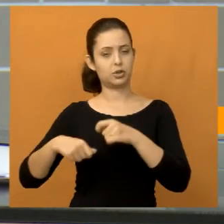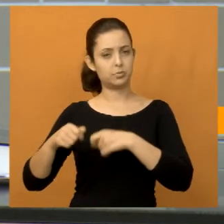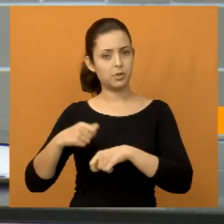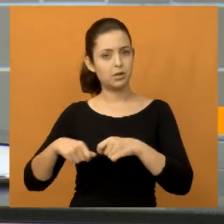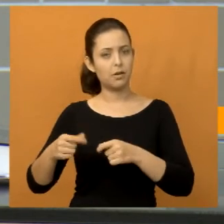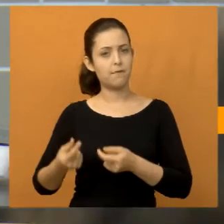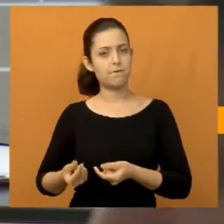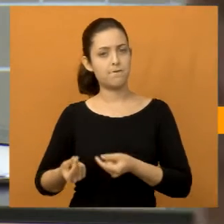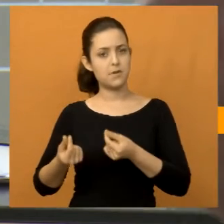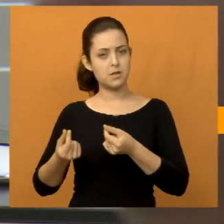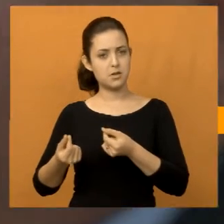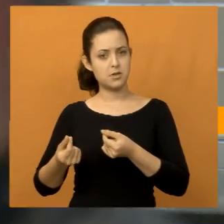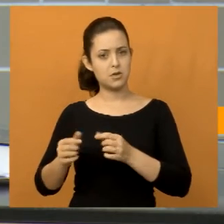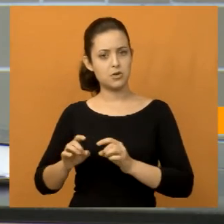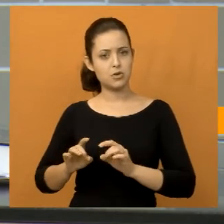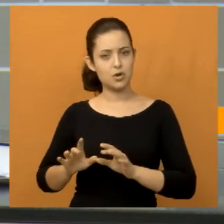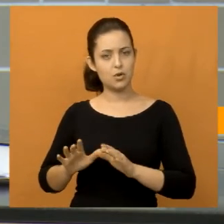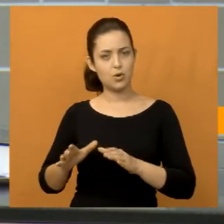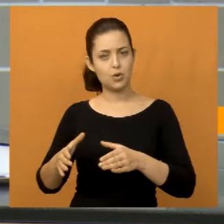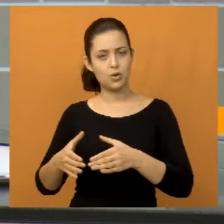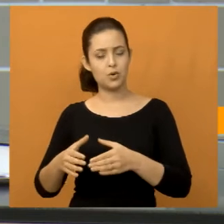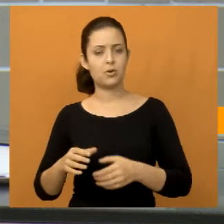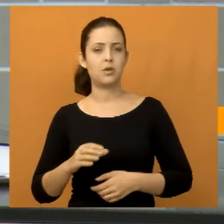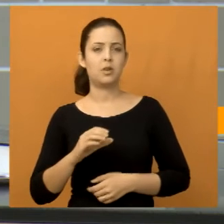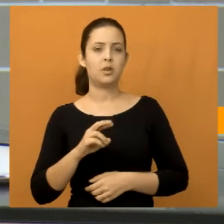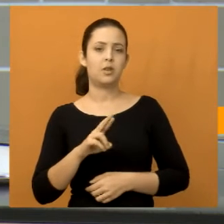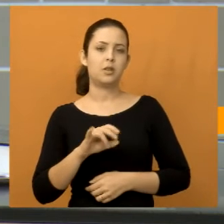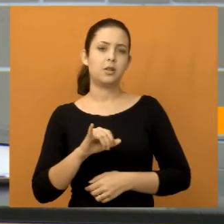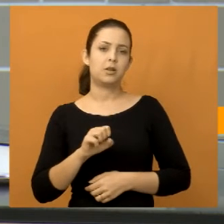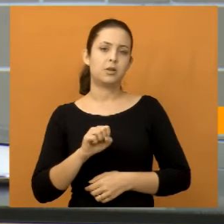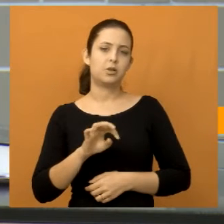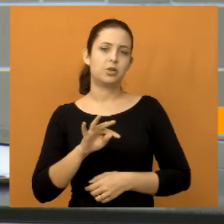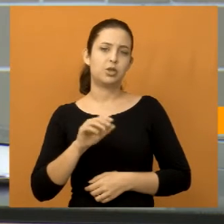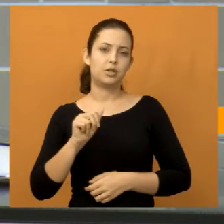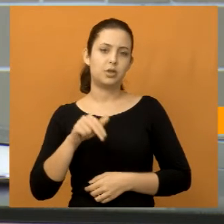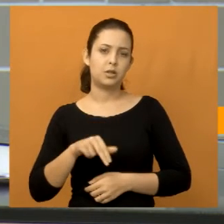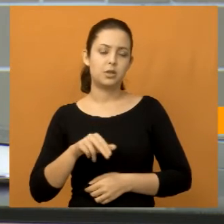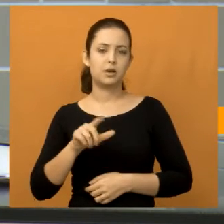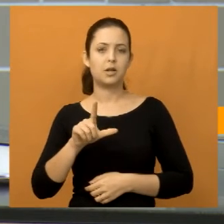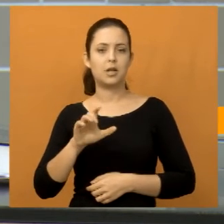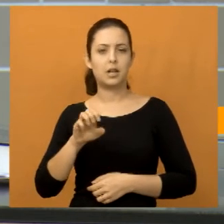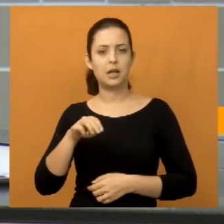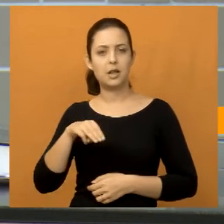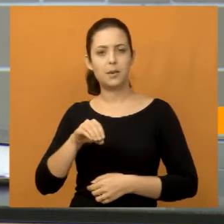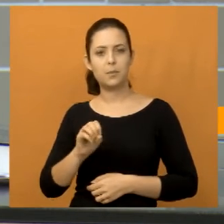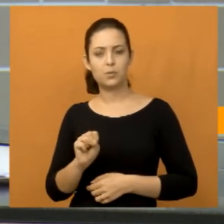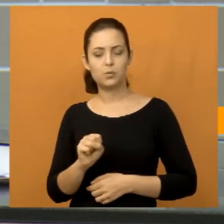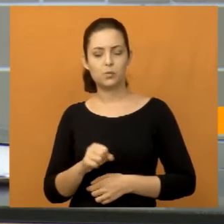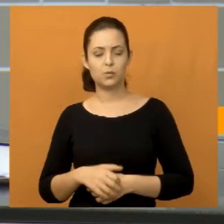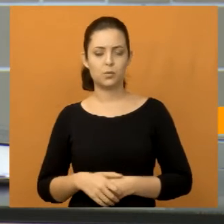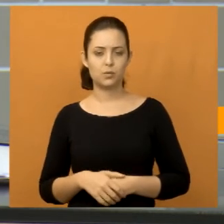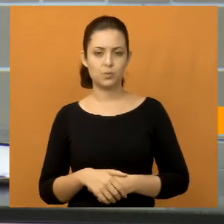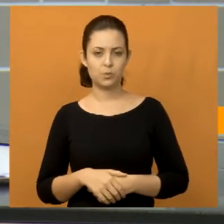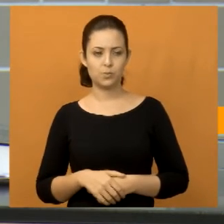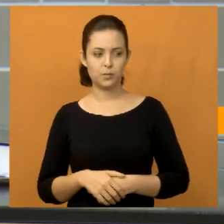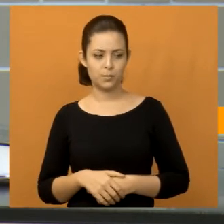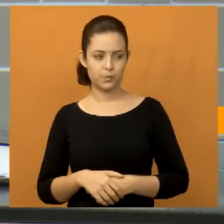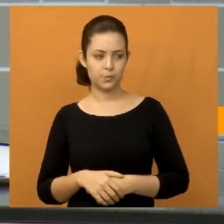Administração e Finanças, na figura do senhor Christian Peterson Antunes Lemos,